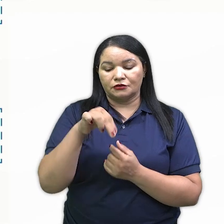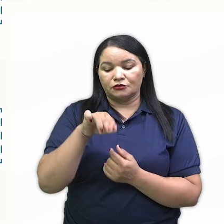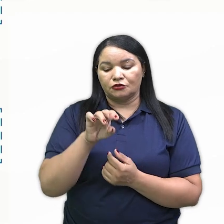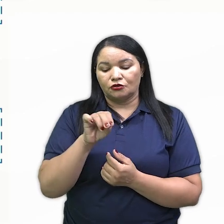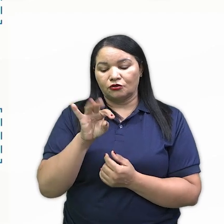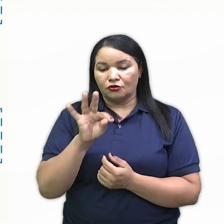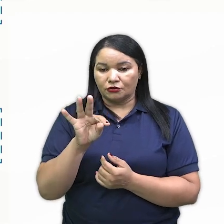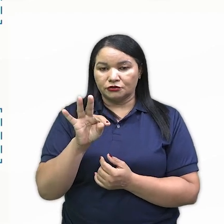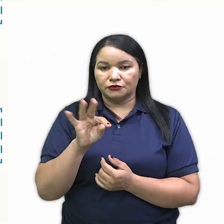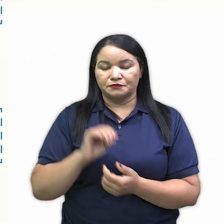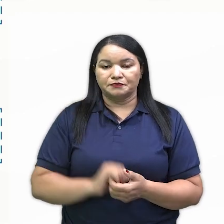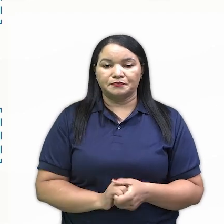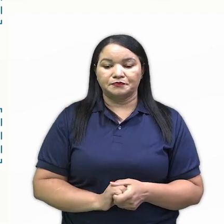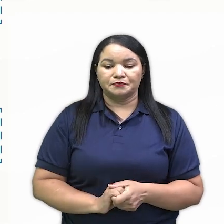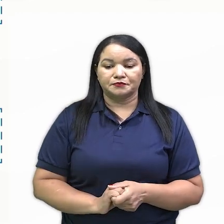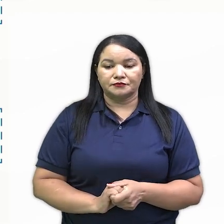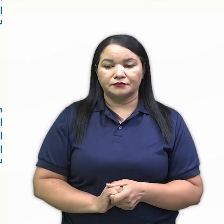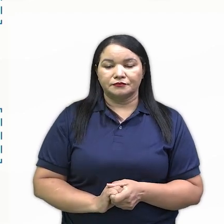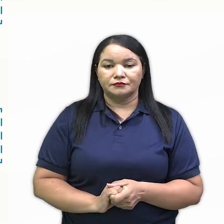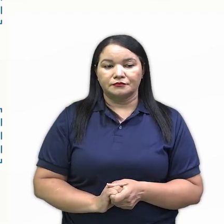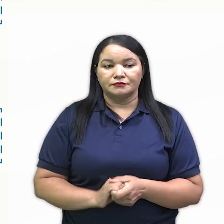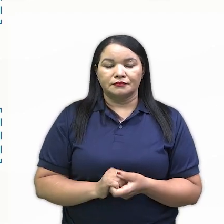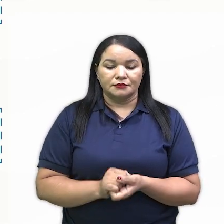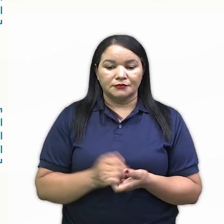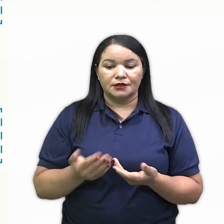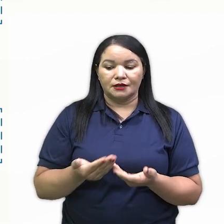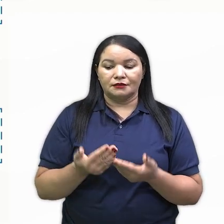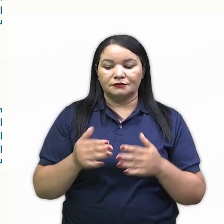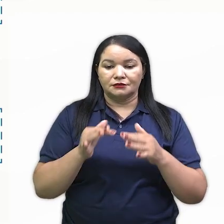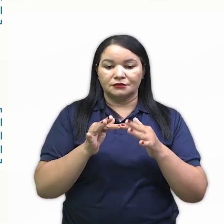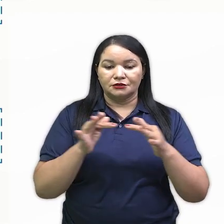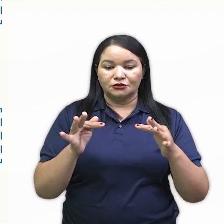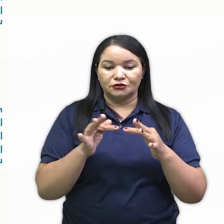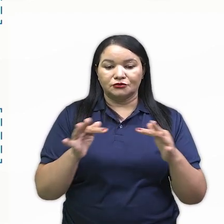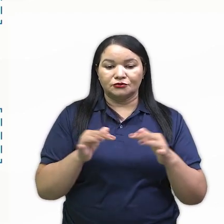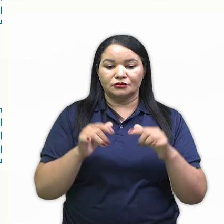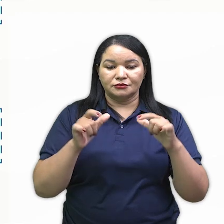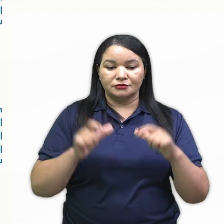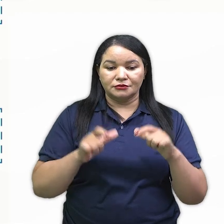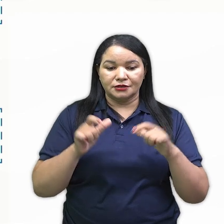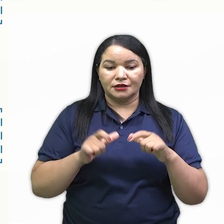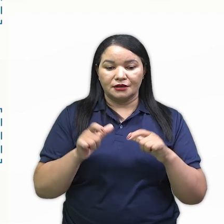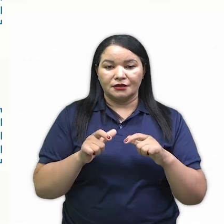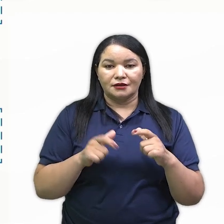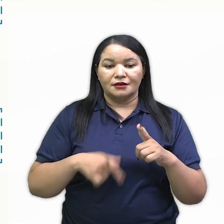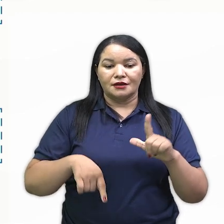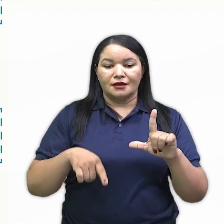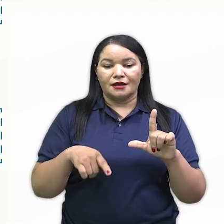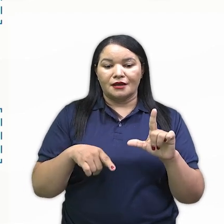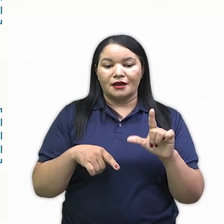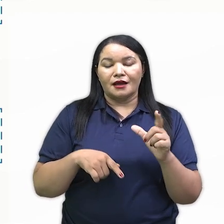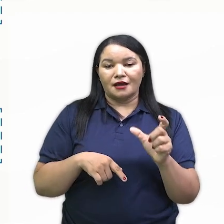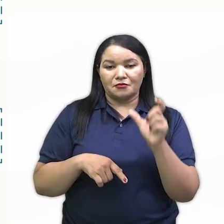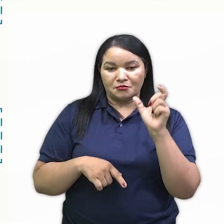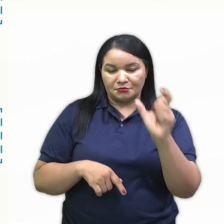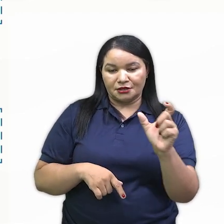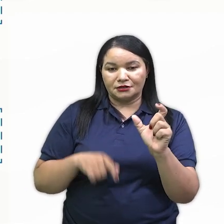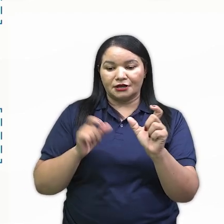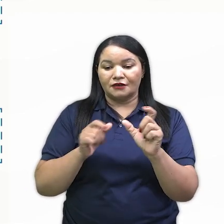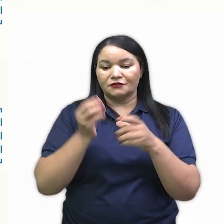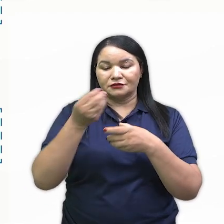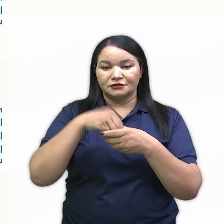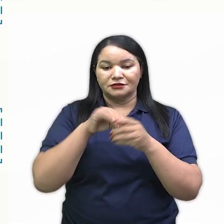brincando, ok? Então, é mais essa questão de estrutura, do lugar de cada palavra aí na frase.